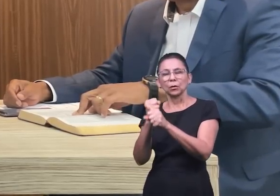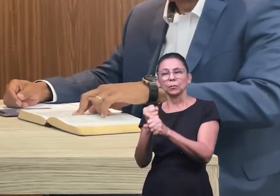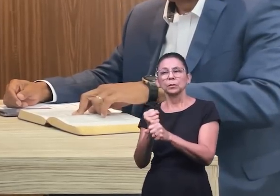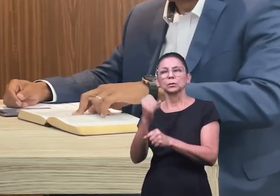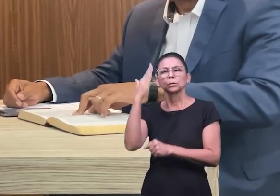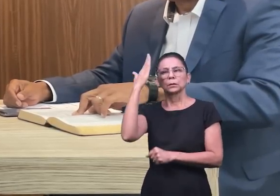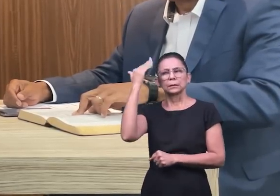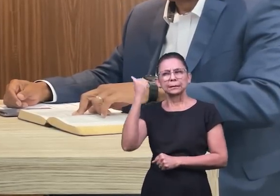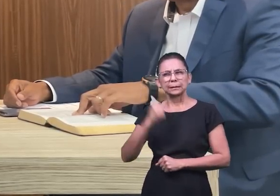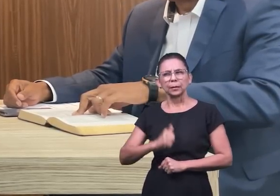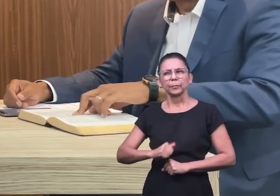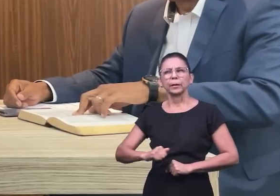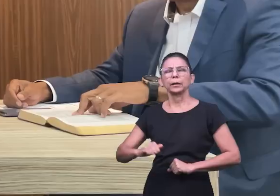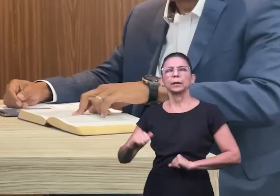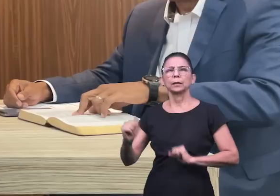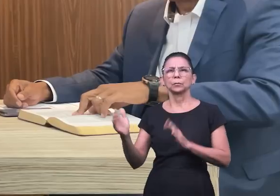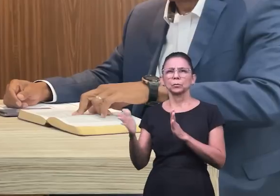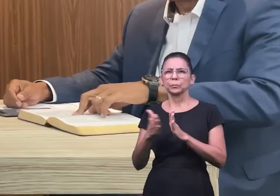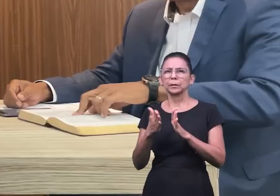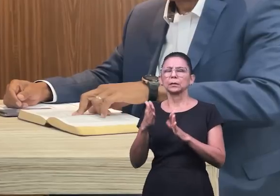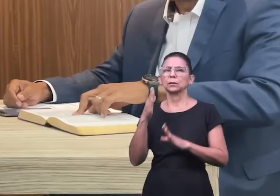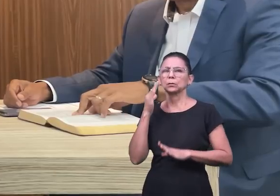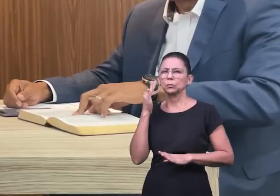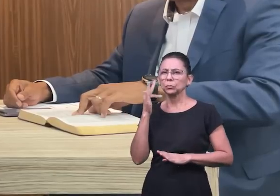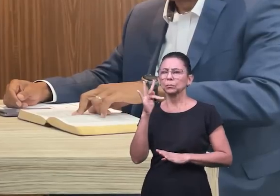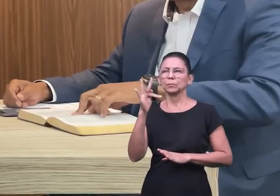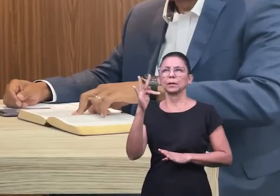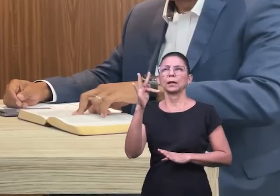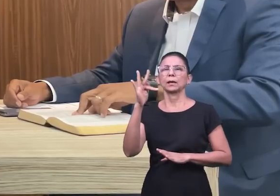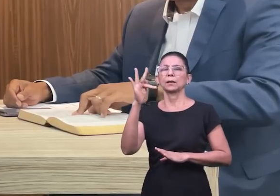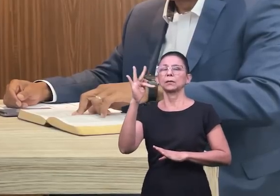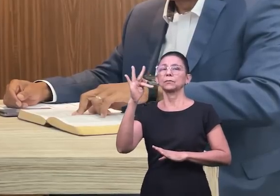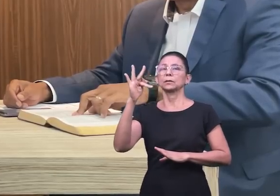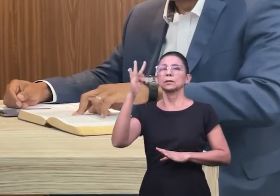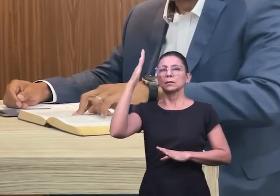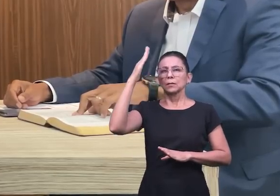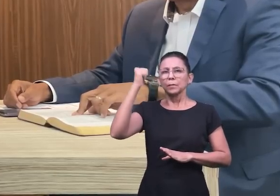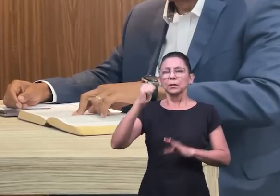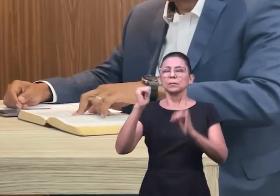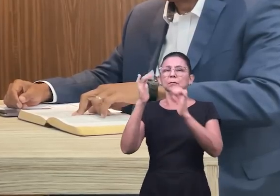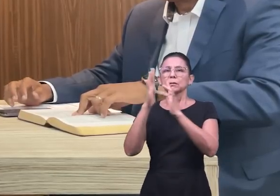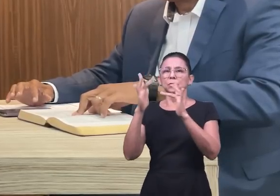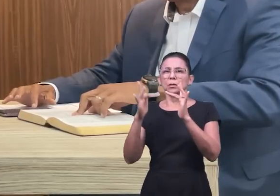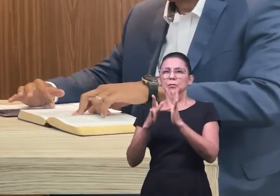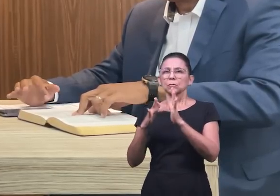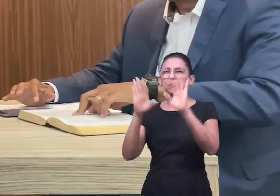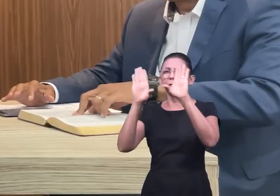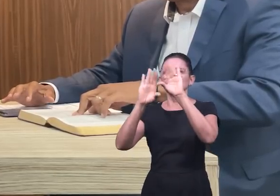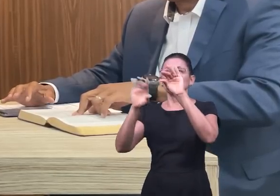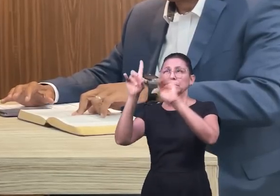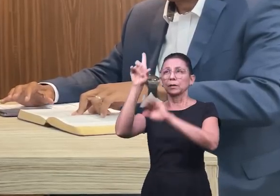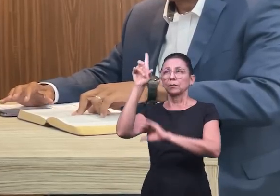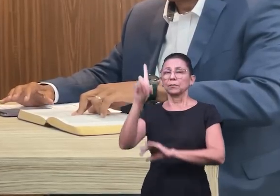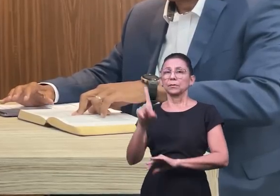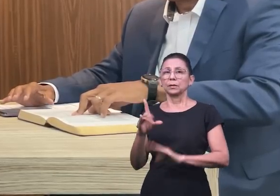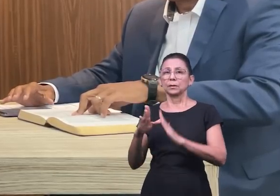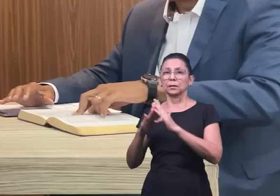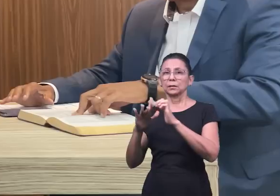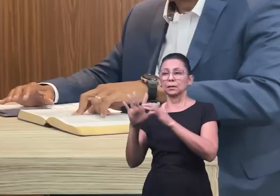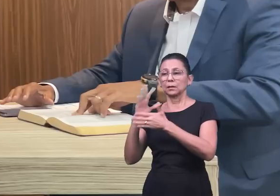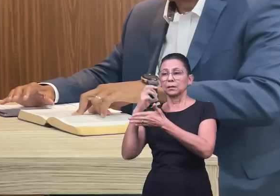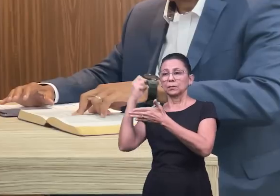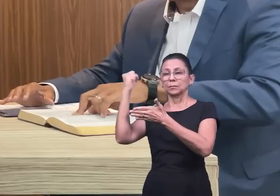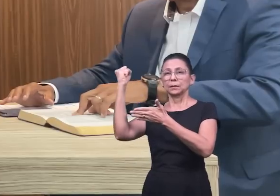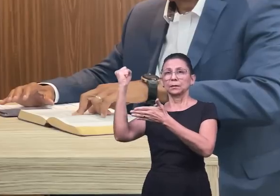uma obra onde nós estamos alerta ao tempo do breve, onde o Senhor vai chamar a sua igreja, vai buscar a